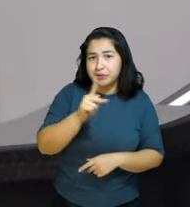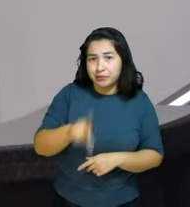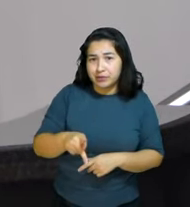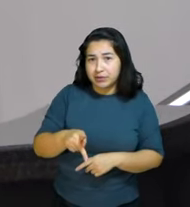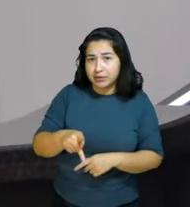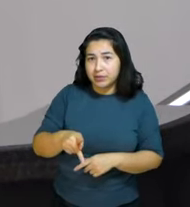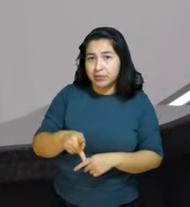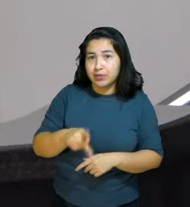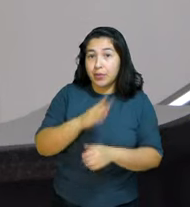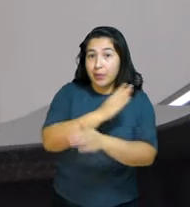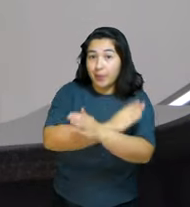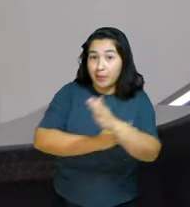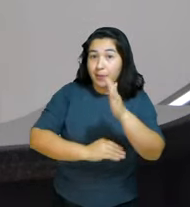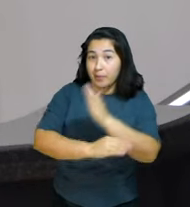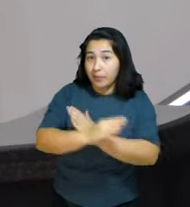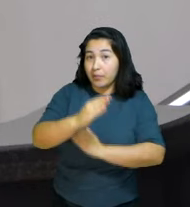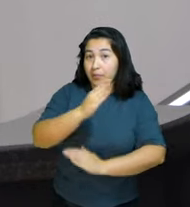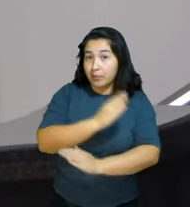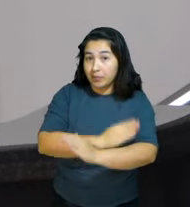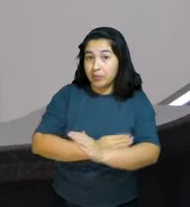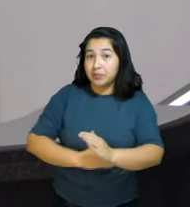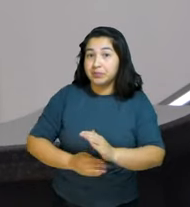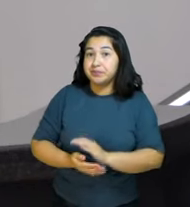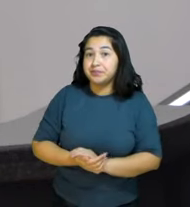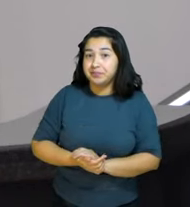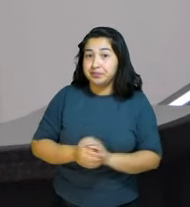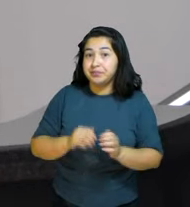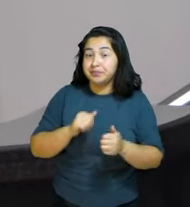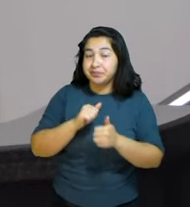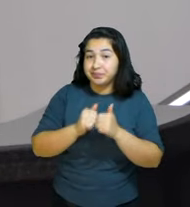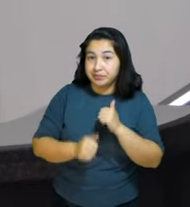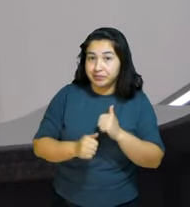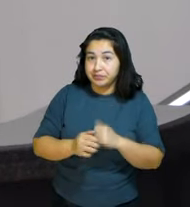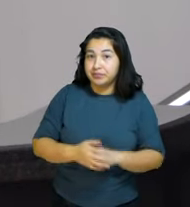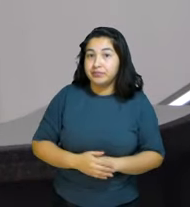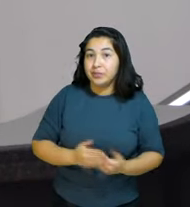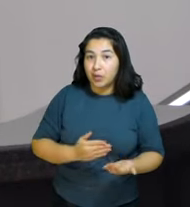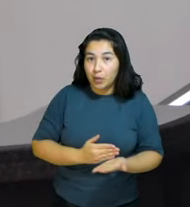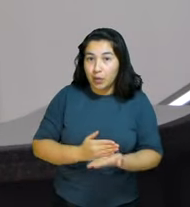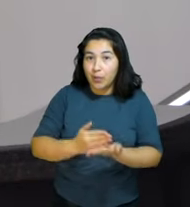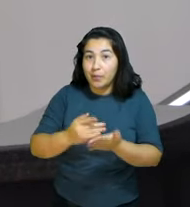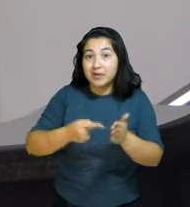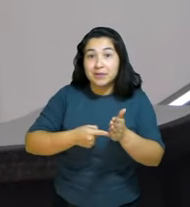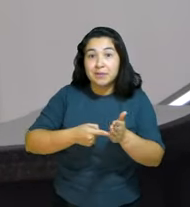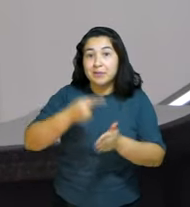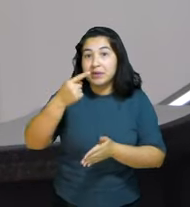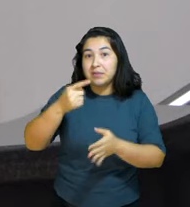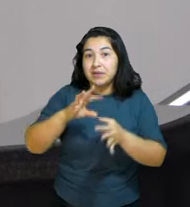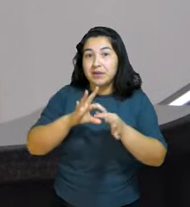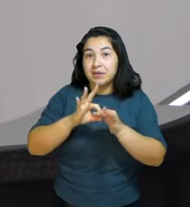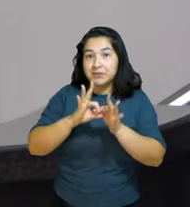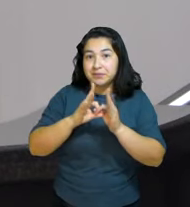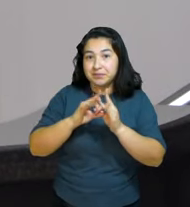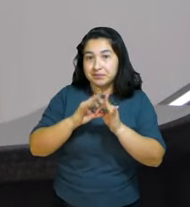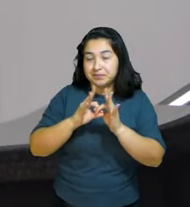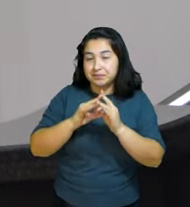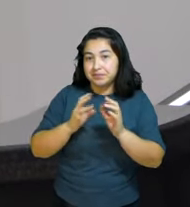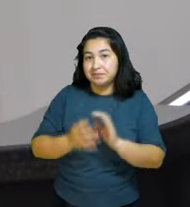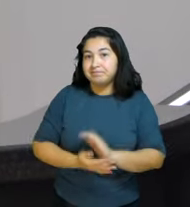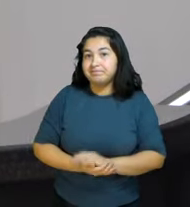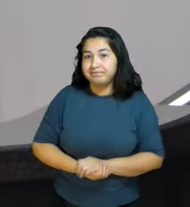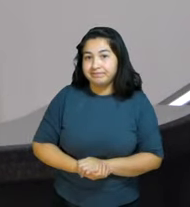Paradesporto, que foi criado lá por meados de 2005, o primeiro Parajask do estado de Santa Catarina.